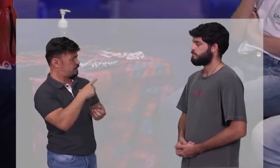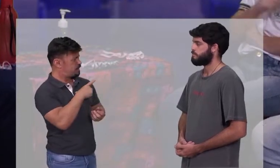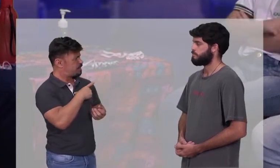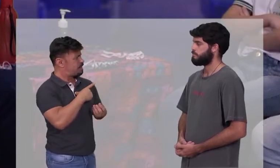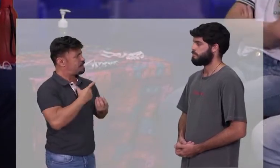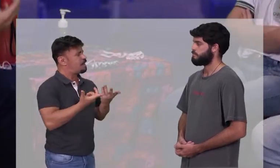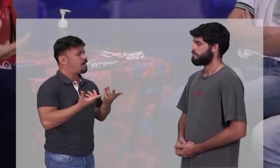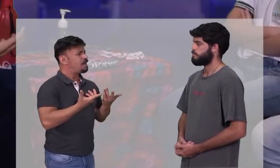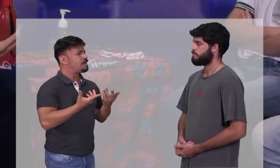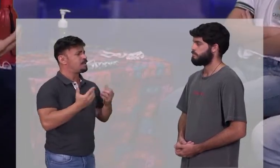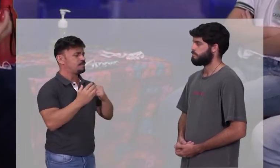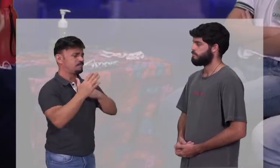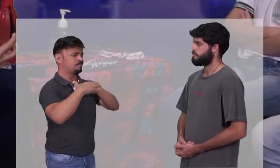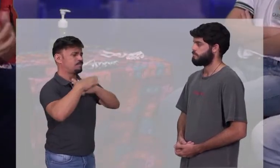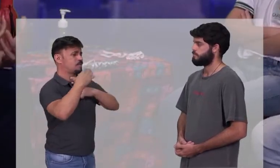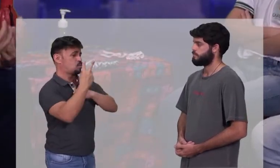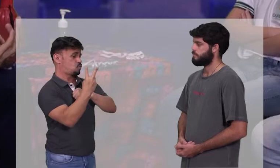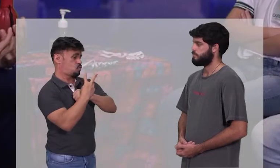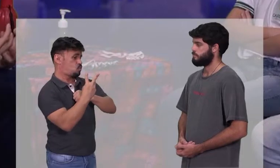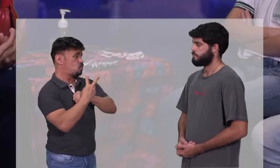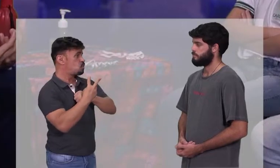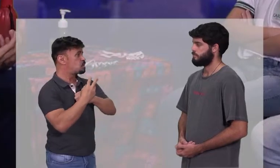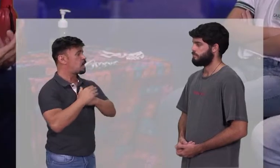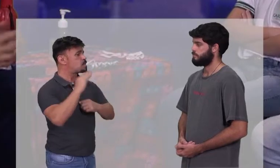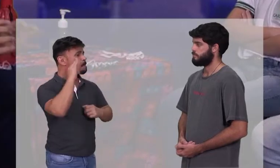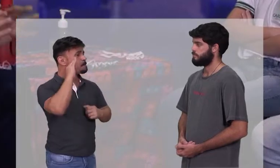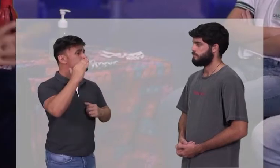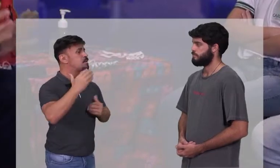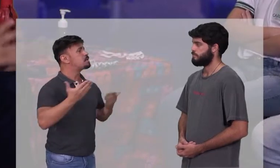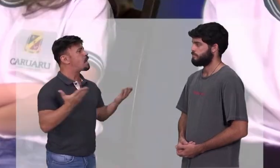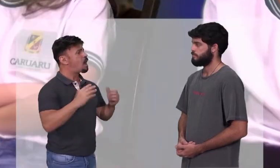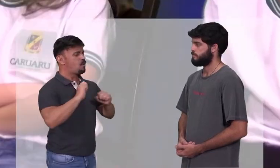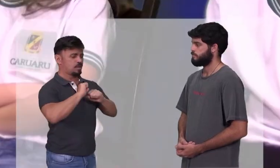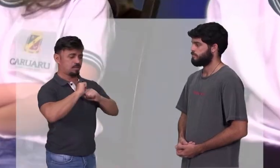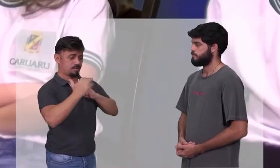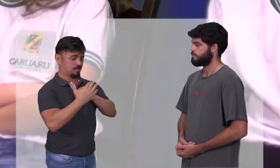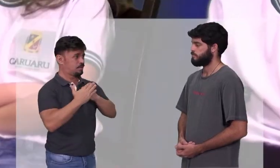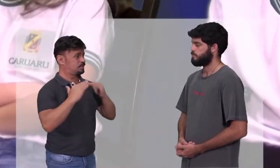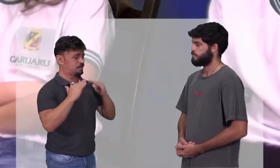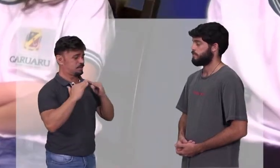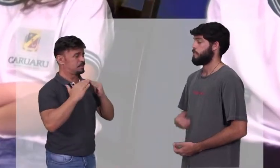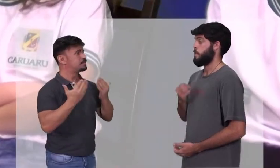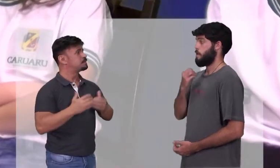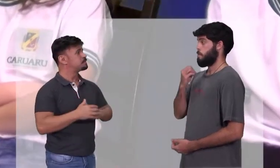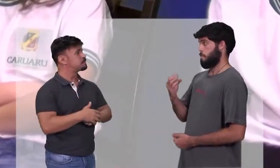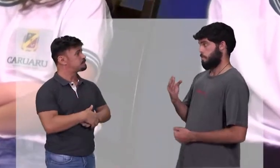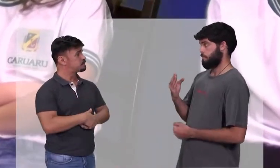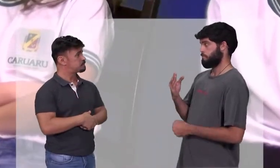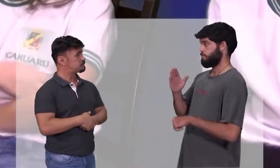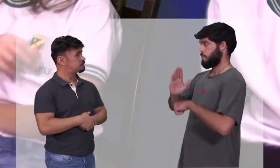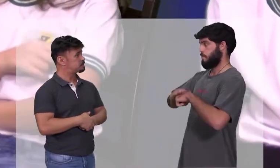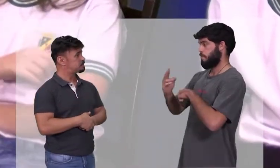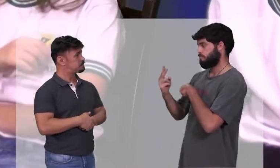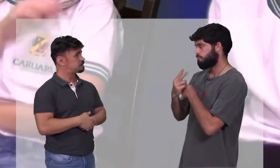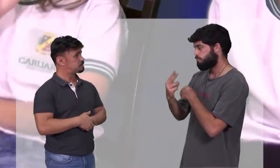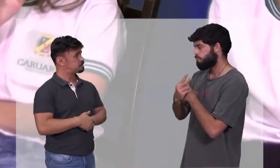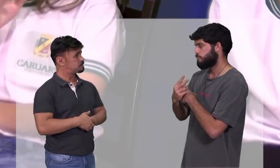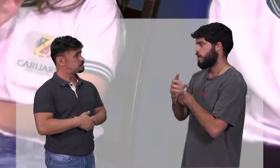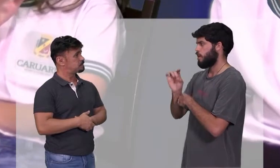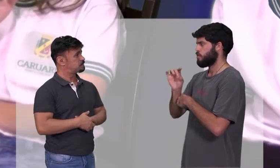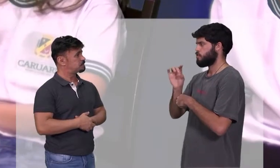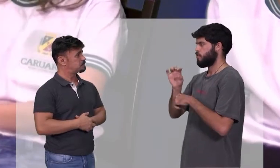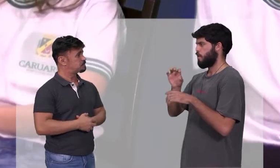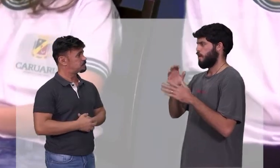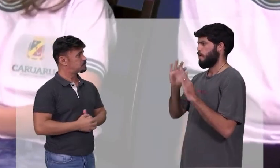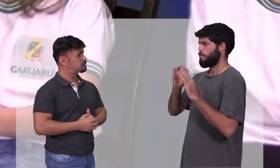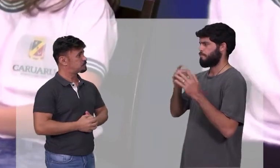têm exercido esse autocuidado, principalmente agora na quarentena, né? Bom, o autocuidado pra mim nessa quarentena